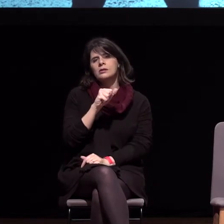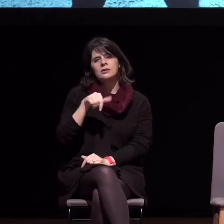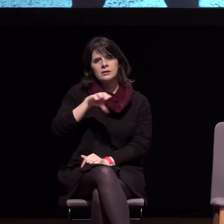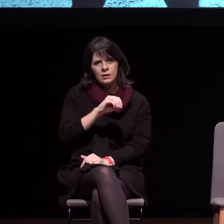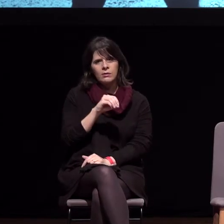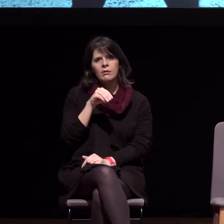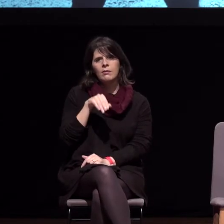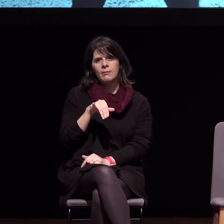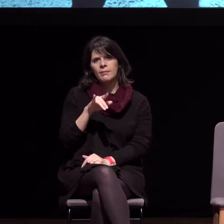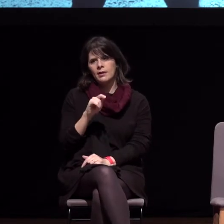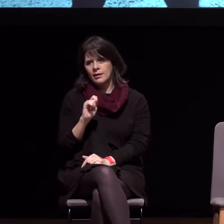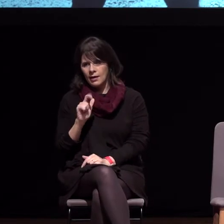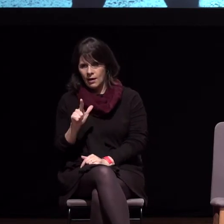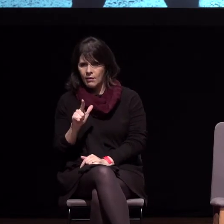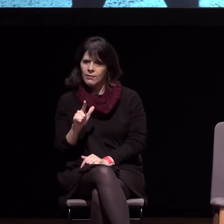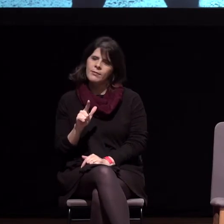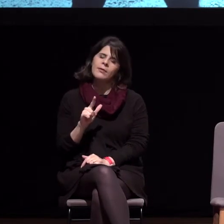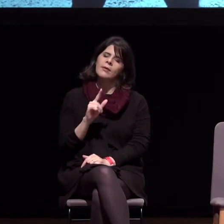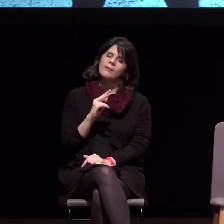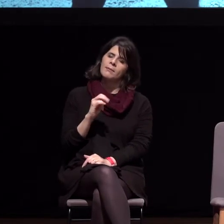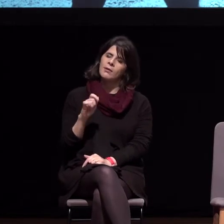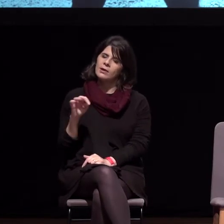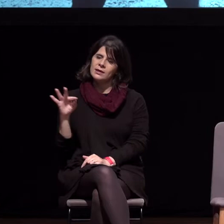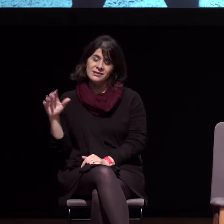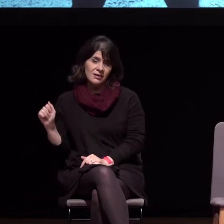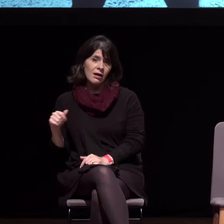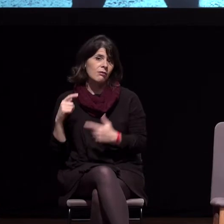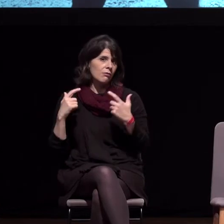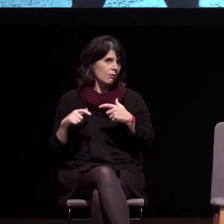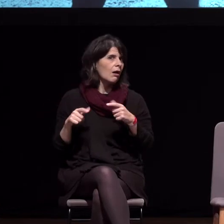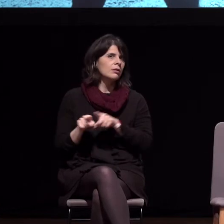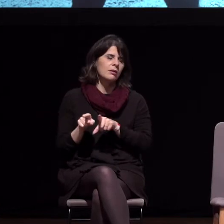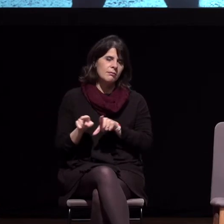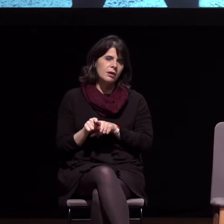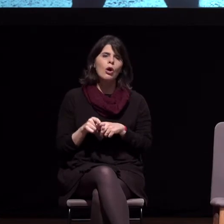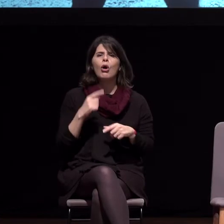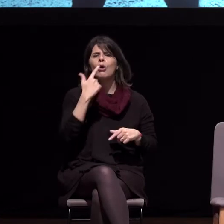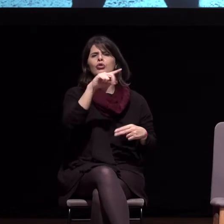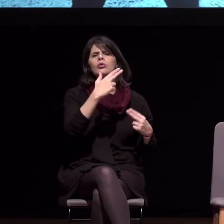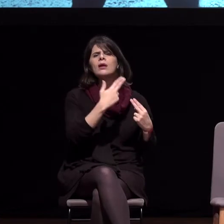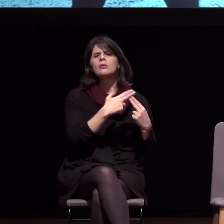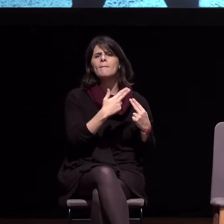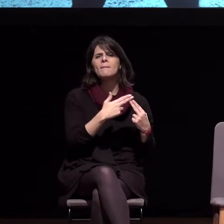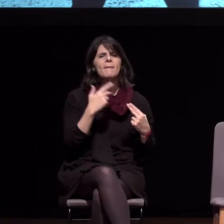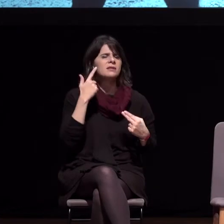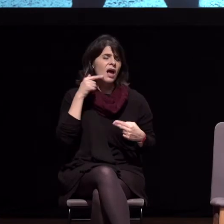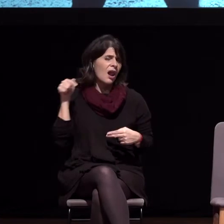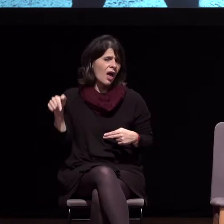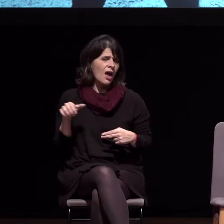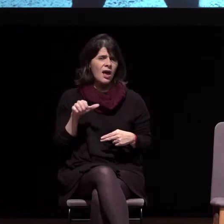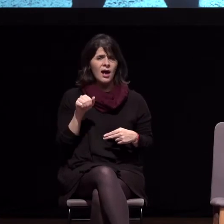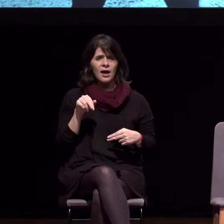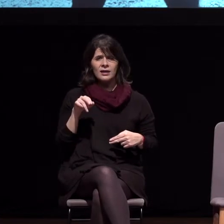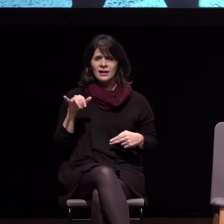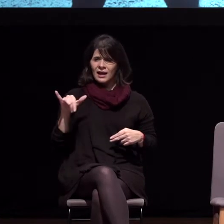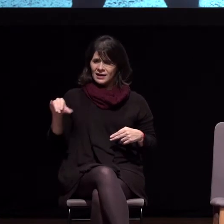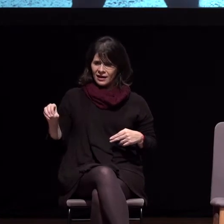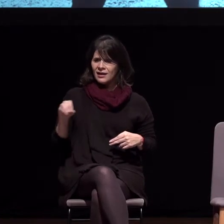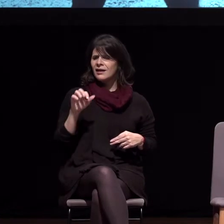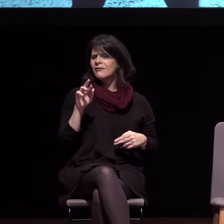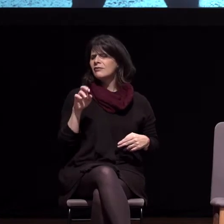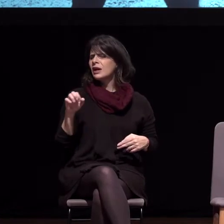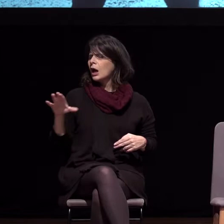Paulo. Tatuapé, que hoje a gente fala, o Tatuapé, o Anália Franco, já foi o metro quadrado mais caro de São Paulo em determinado